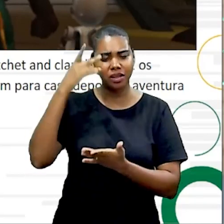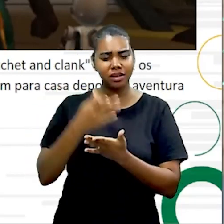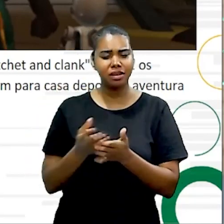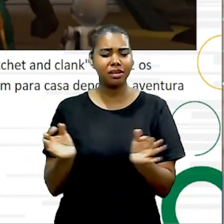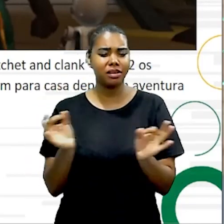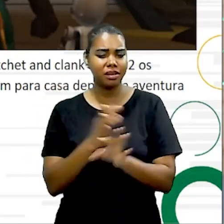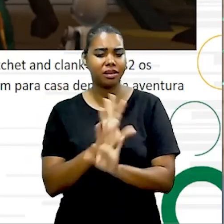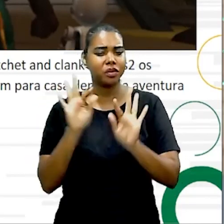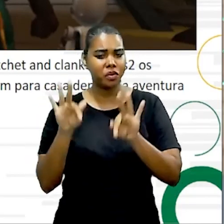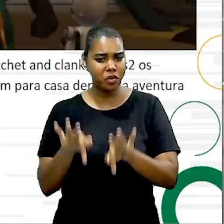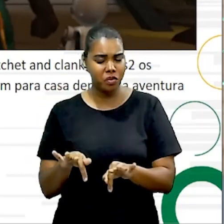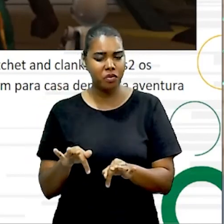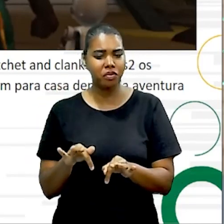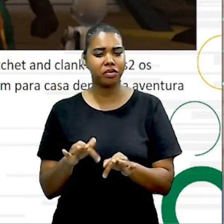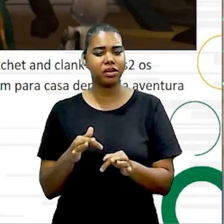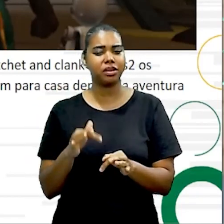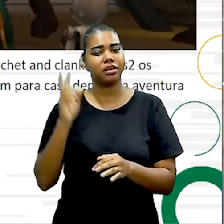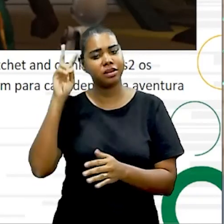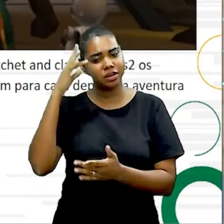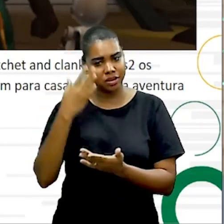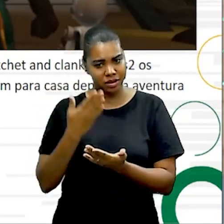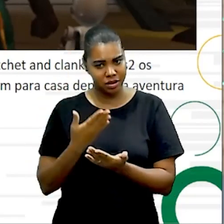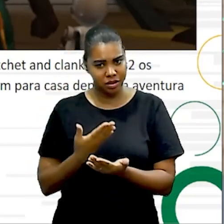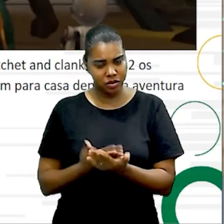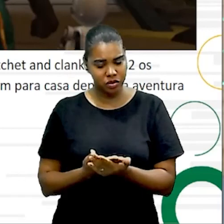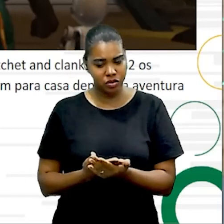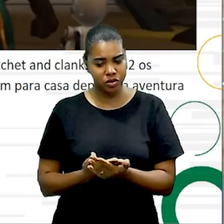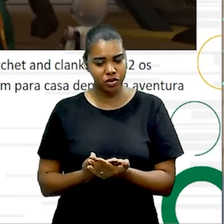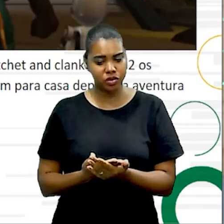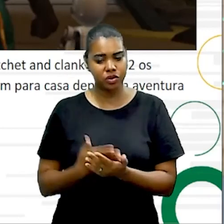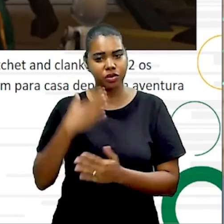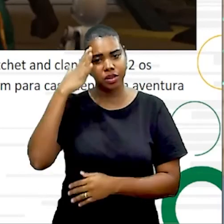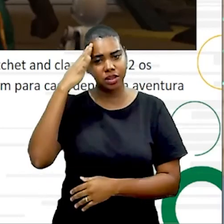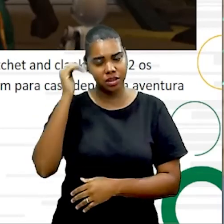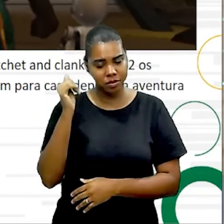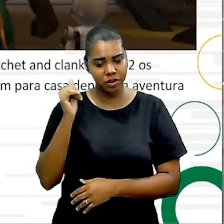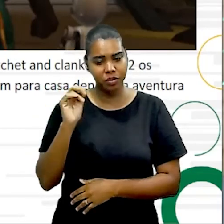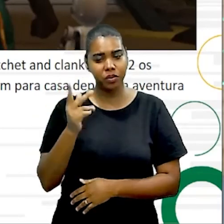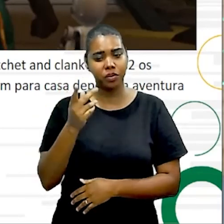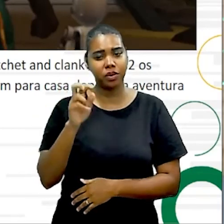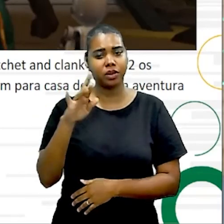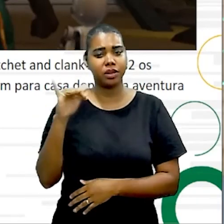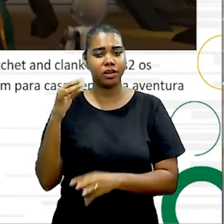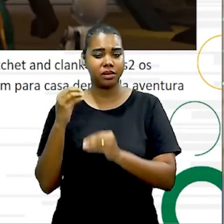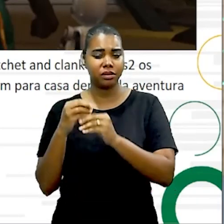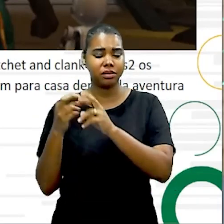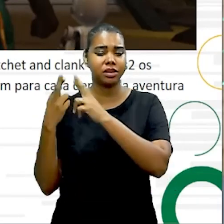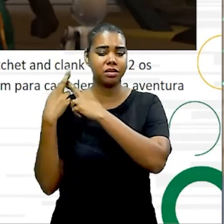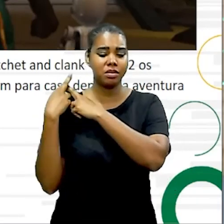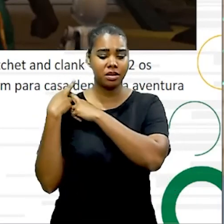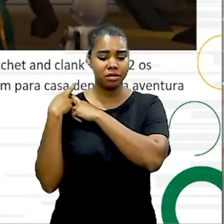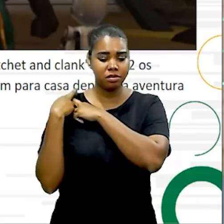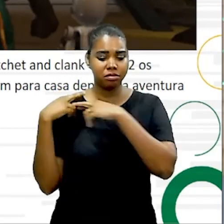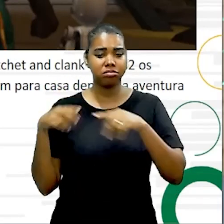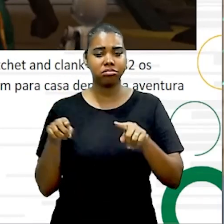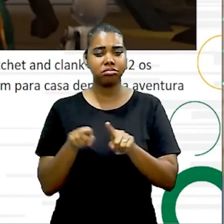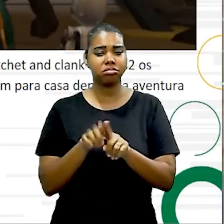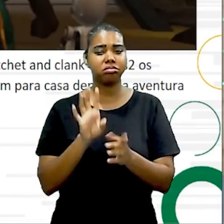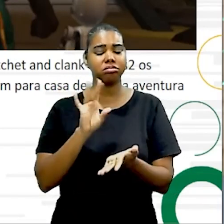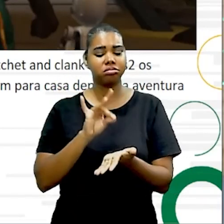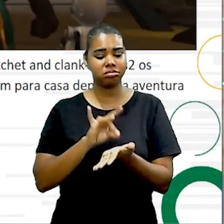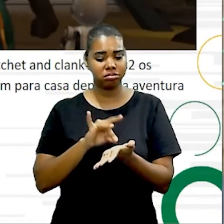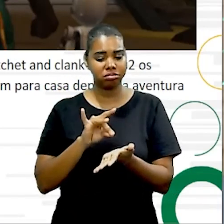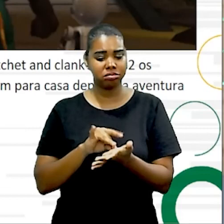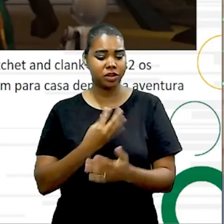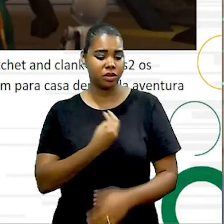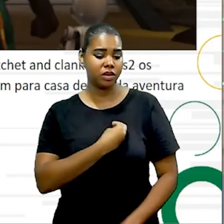da história. Por vezes, o Elixir é apenas a bagagem, sabedoria do herói que ele carrega em si mesmo, levando a ter um estilo